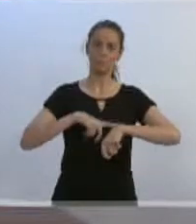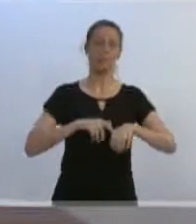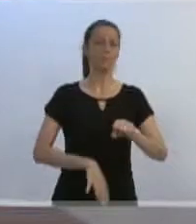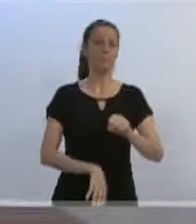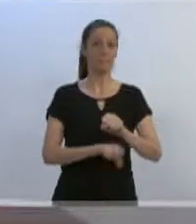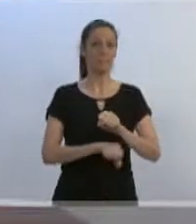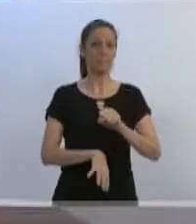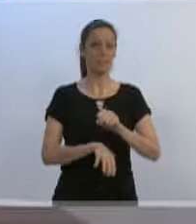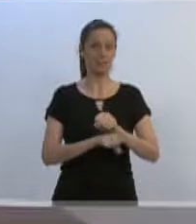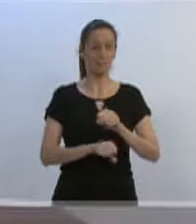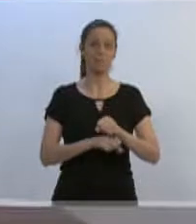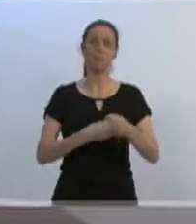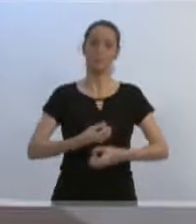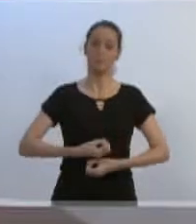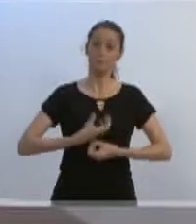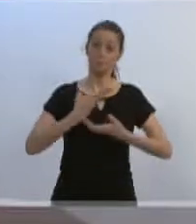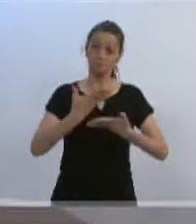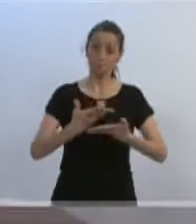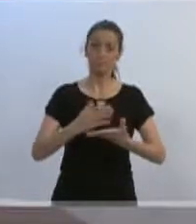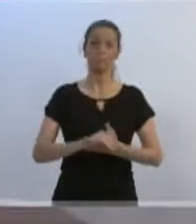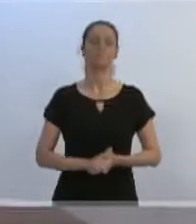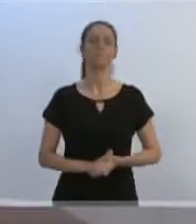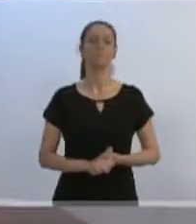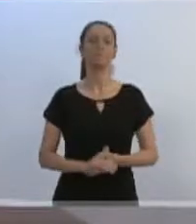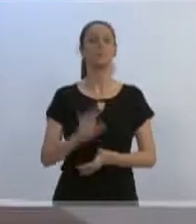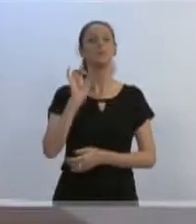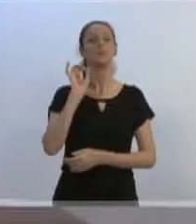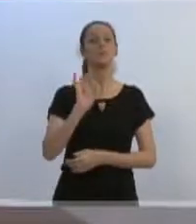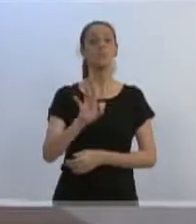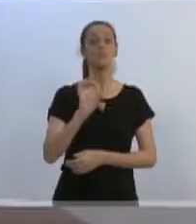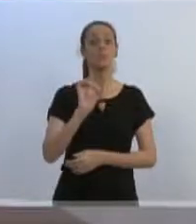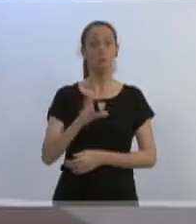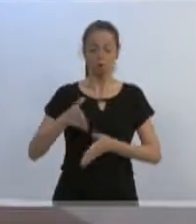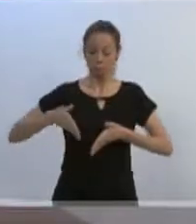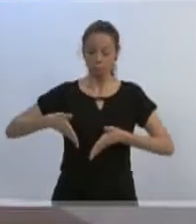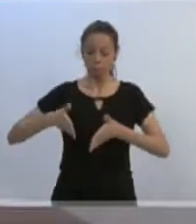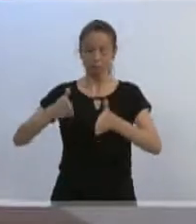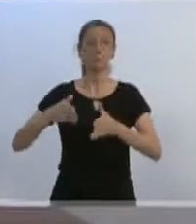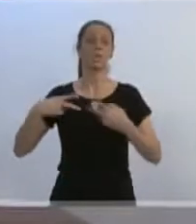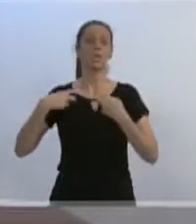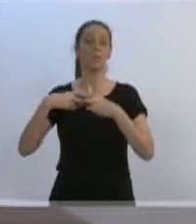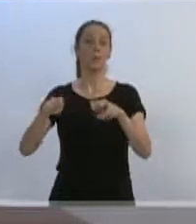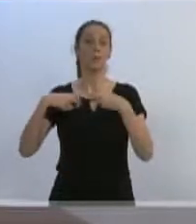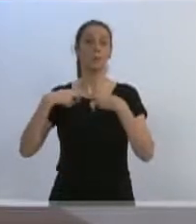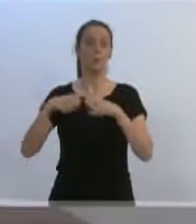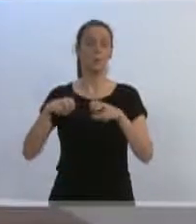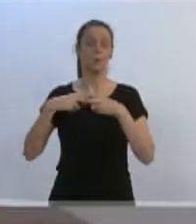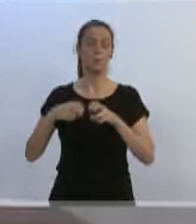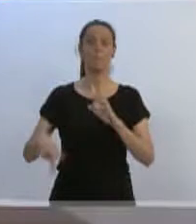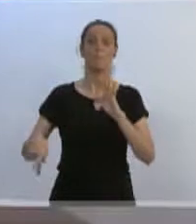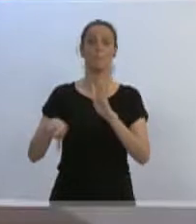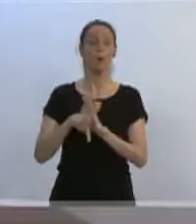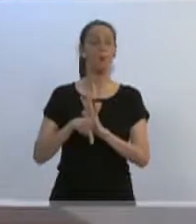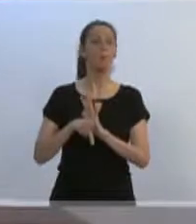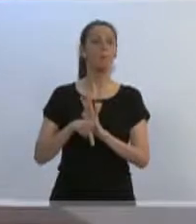se pronunciou dizendo que somente coreanos é para o transporte coletivo